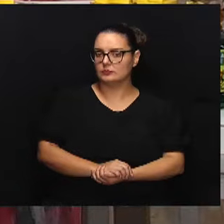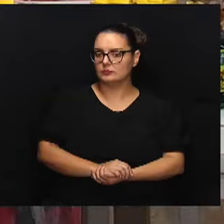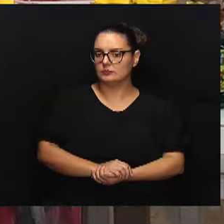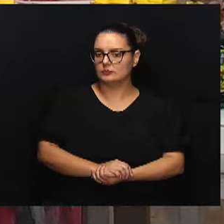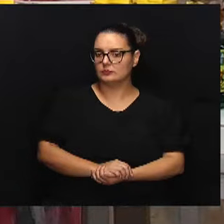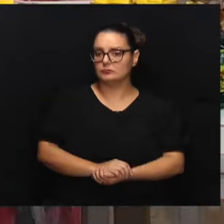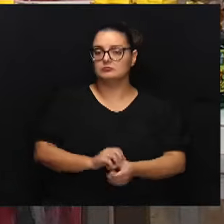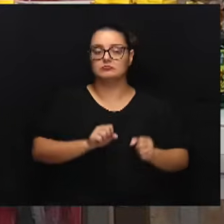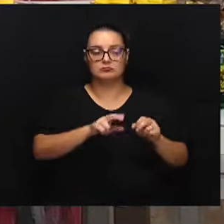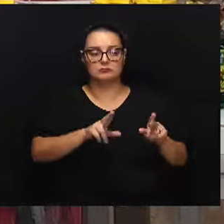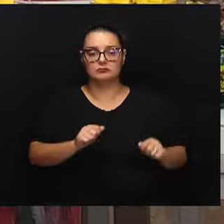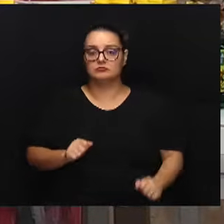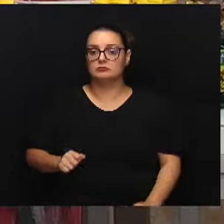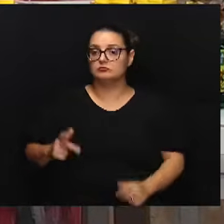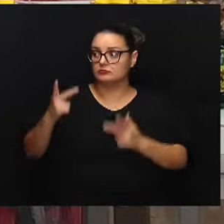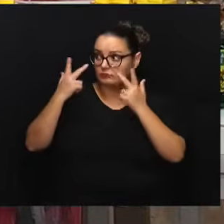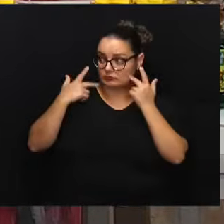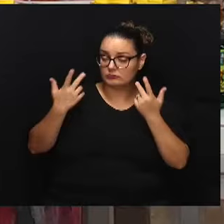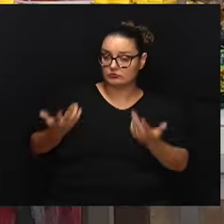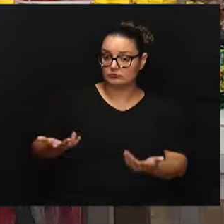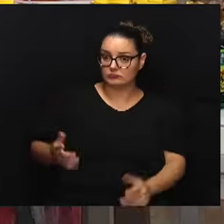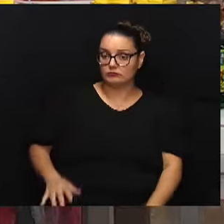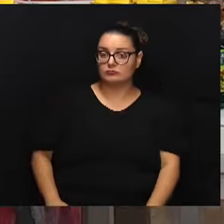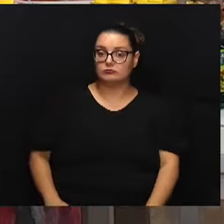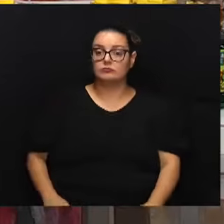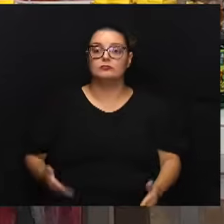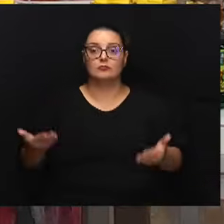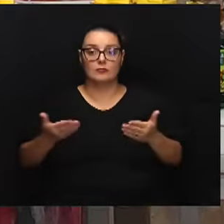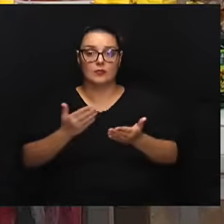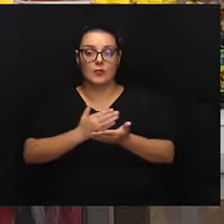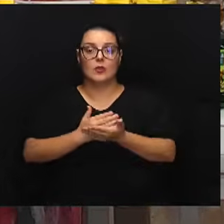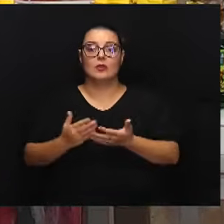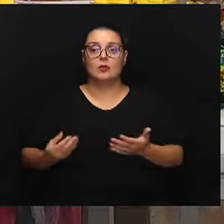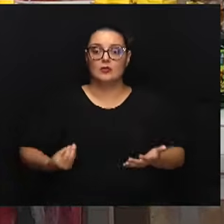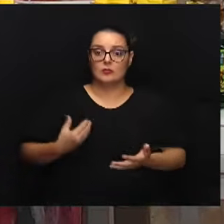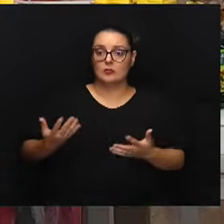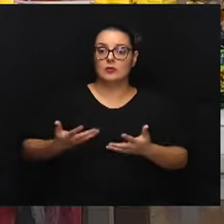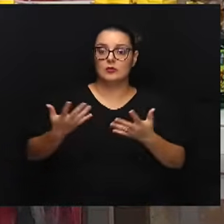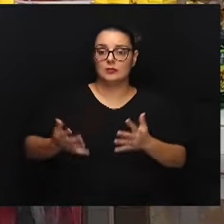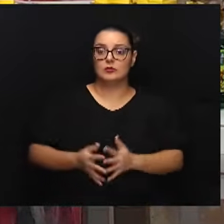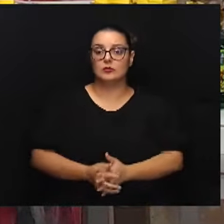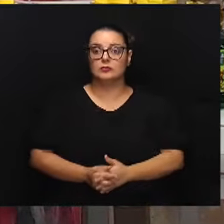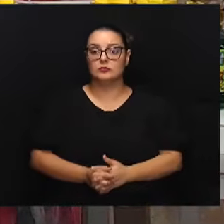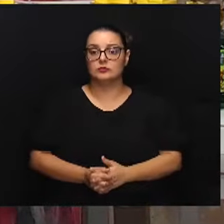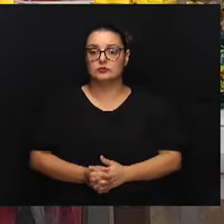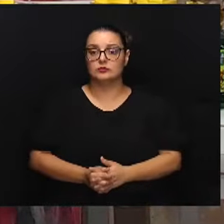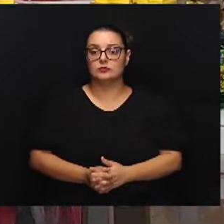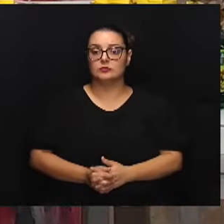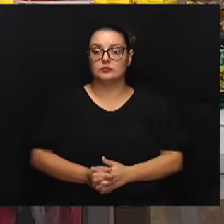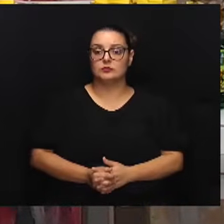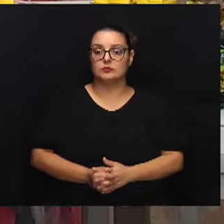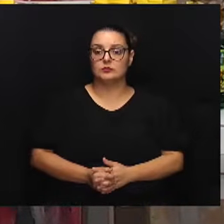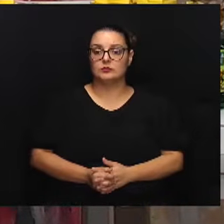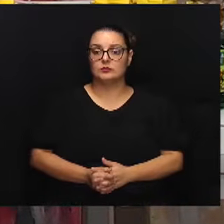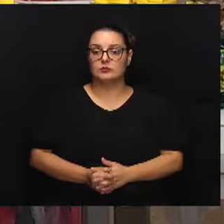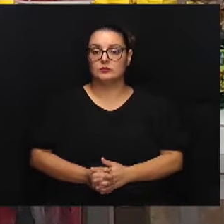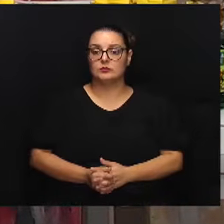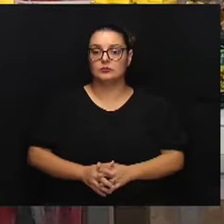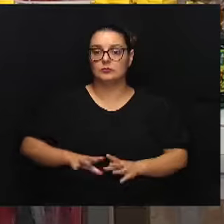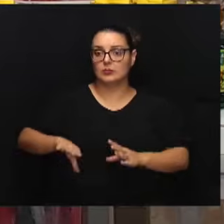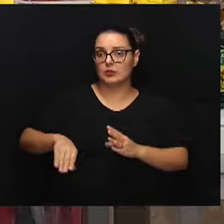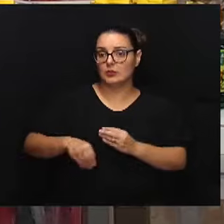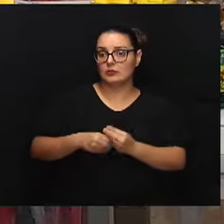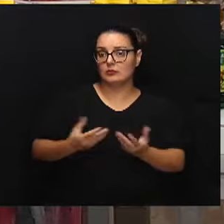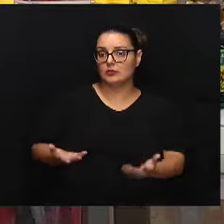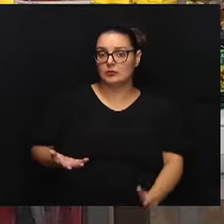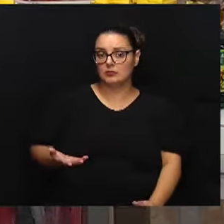Uau. Tranquilo? Sim. E é claro que agora a gente vai começar a dar vida no nosso desenho para poder inserir. Vocês viram que